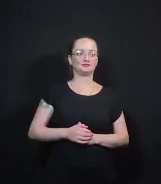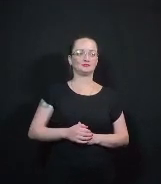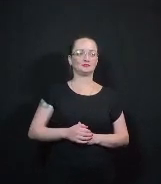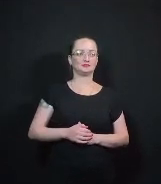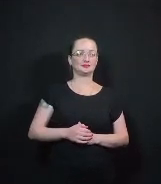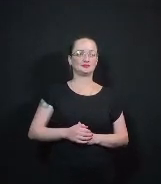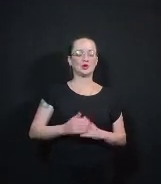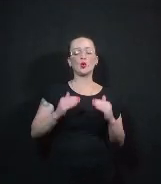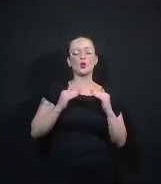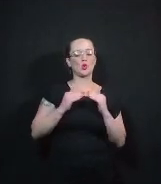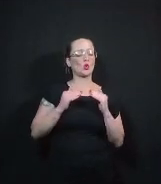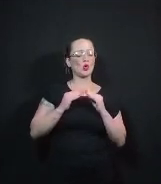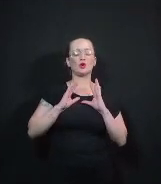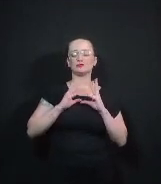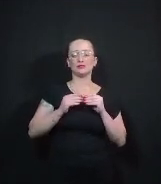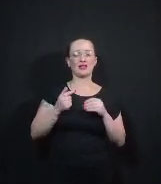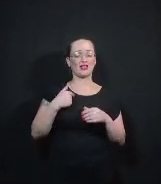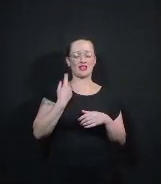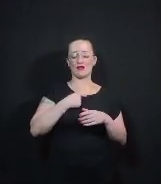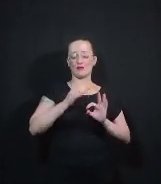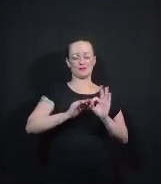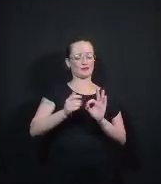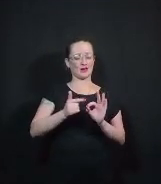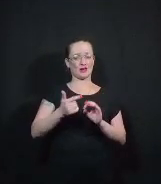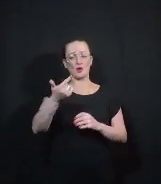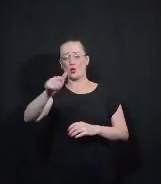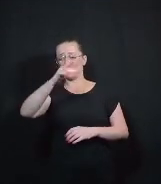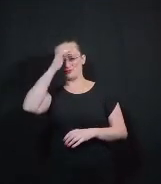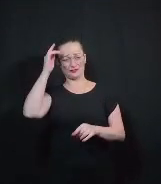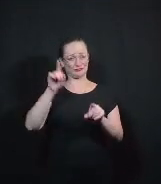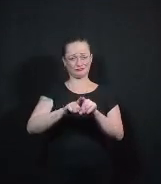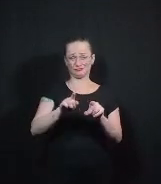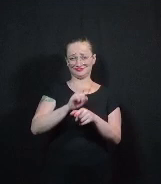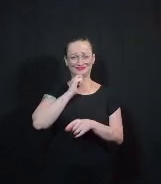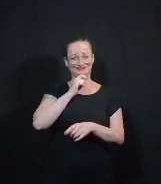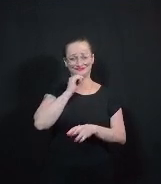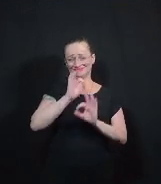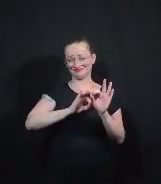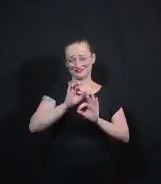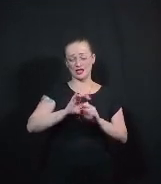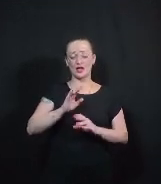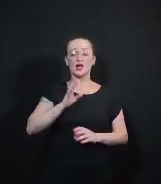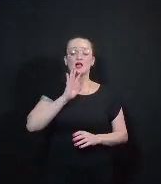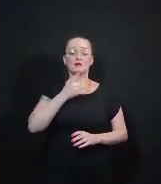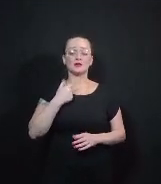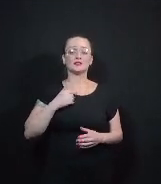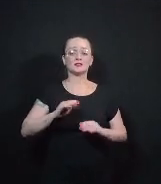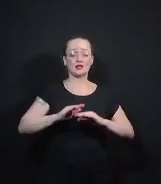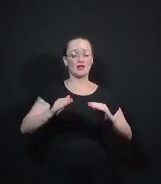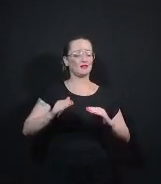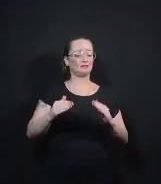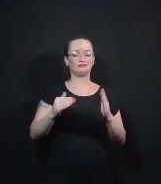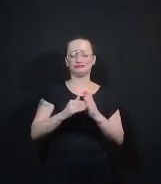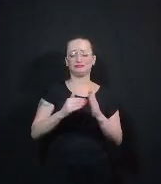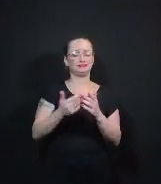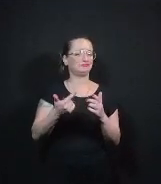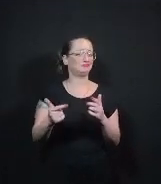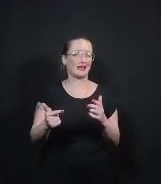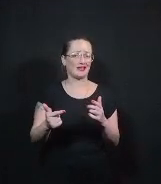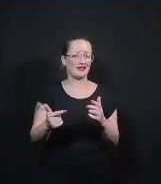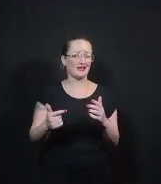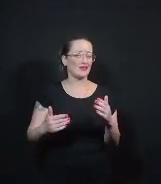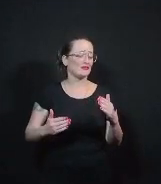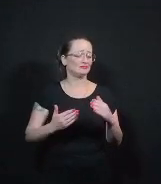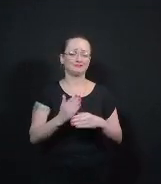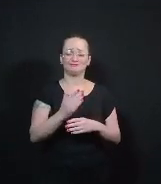Concordo totalmente com a Natália, nem nós, nem ninguém, né? Assim, as soluções que estão sobre a mesa, elas são completamente insuficientes.